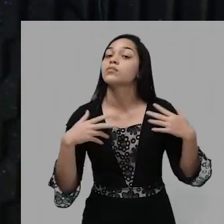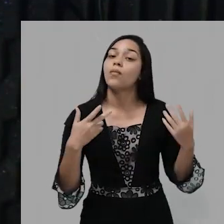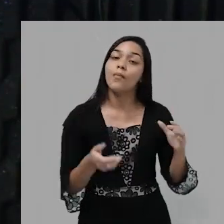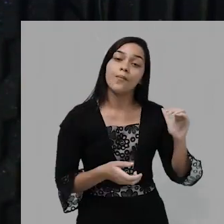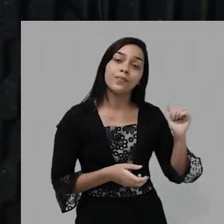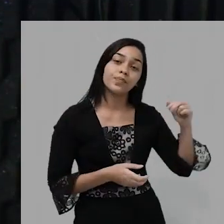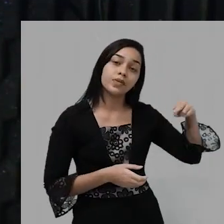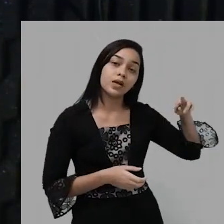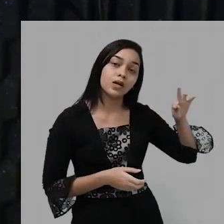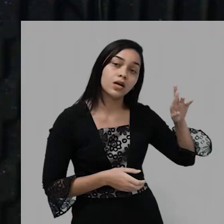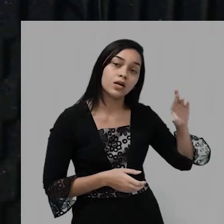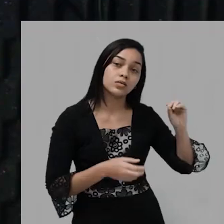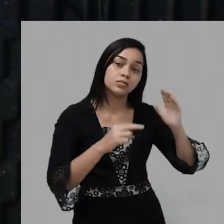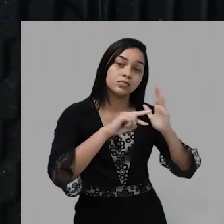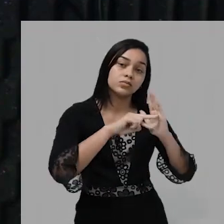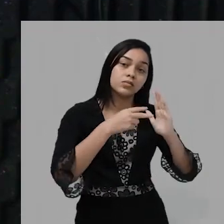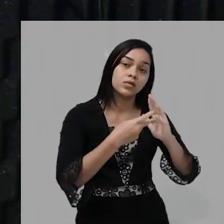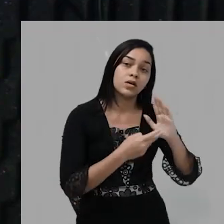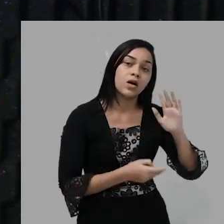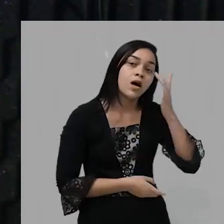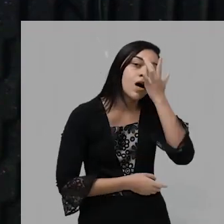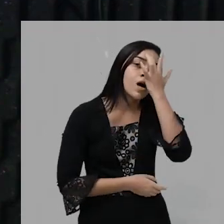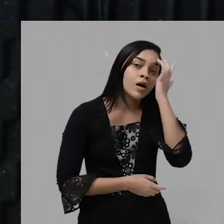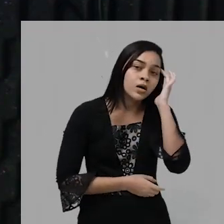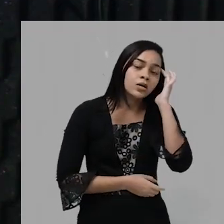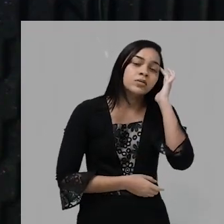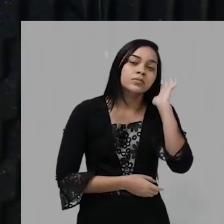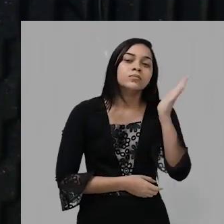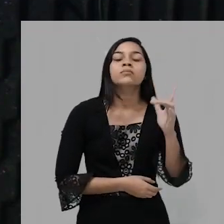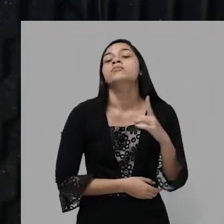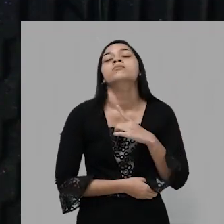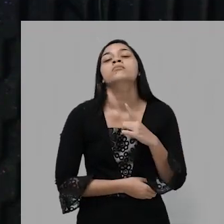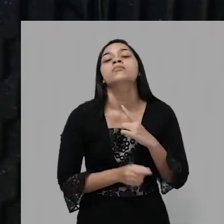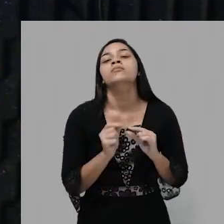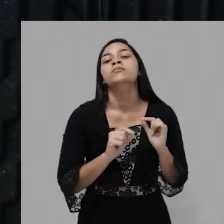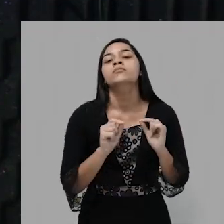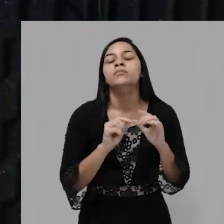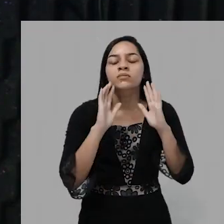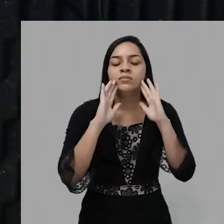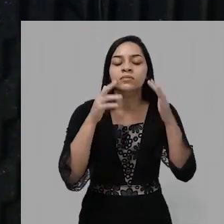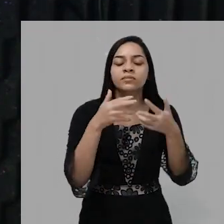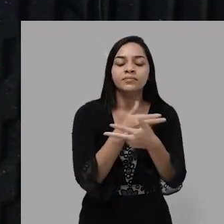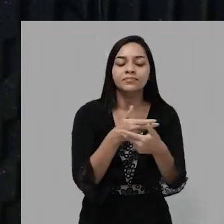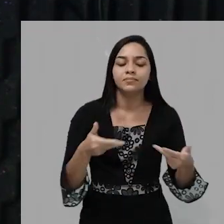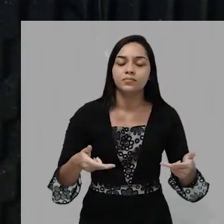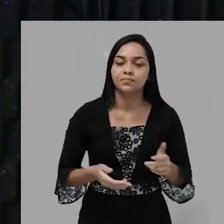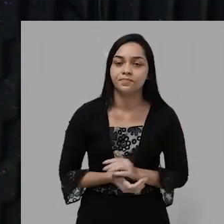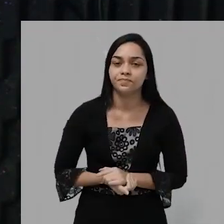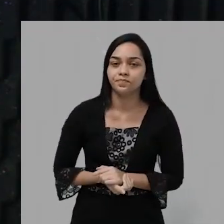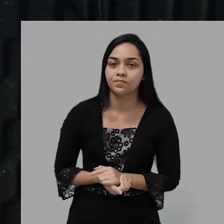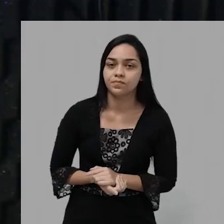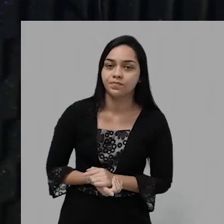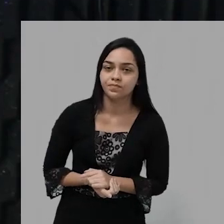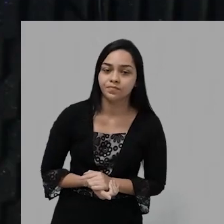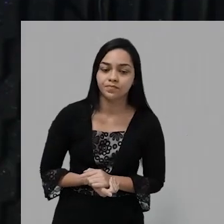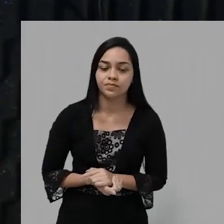antropocentrismo, antro significa homem. Então, já passa aí ter o homem como centro de tudo.